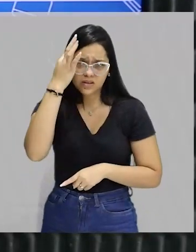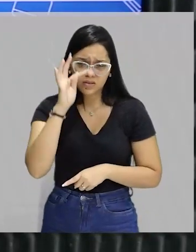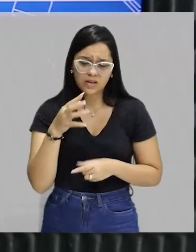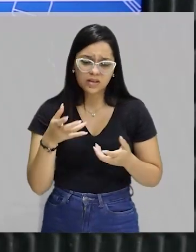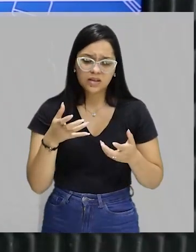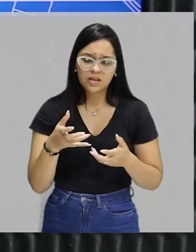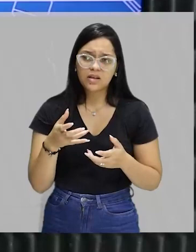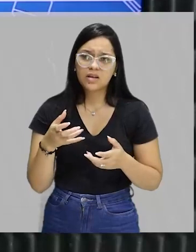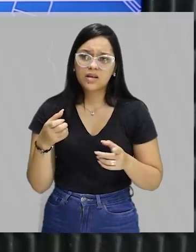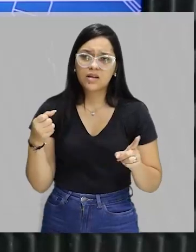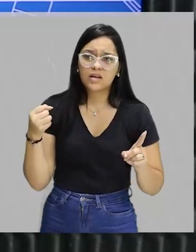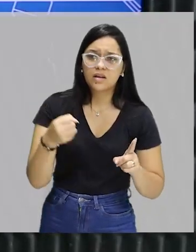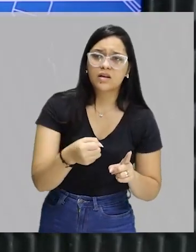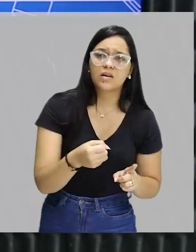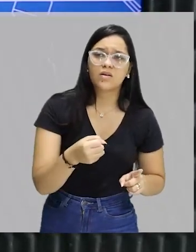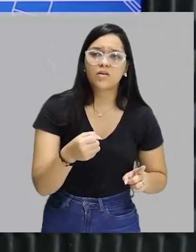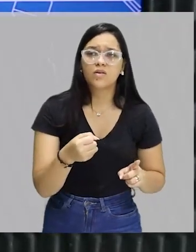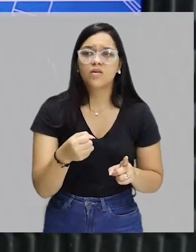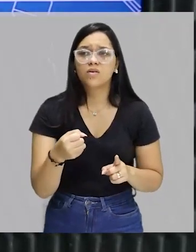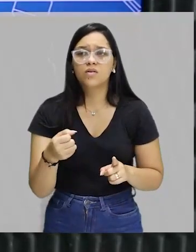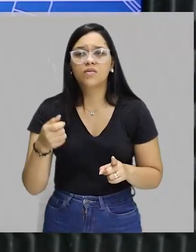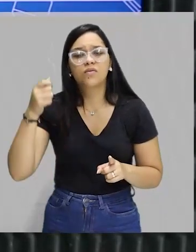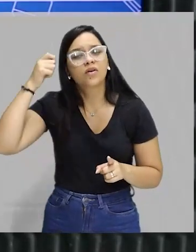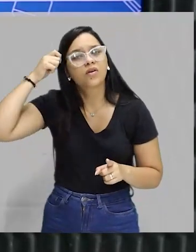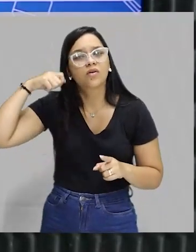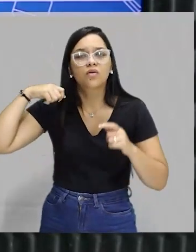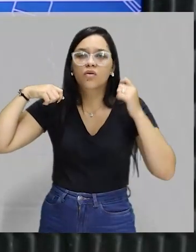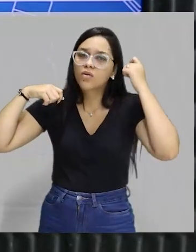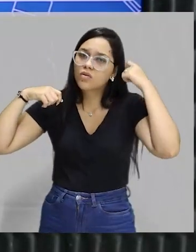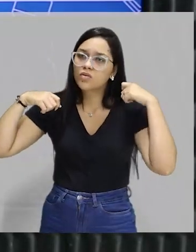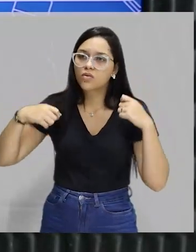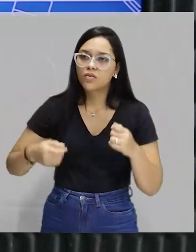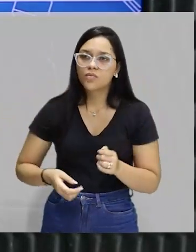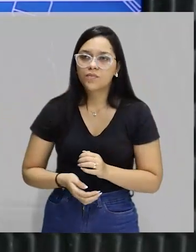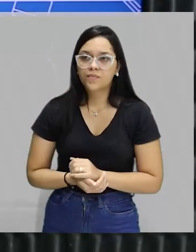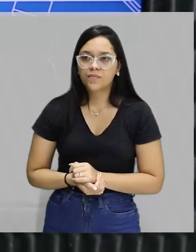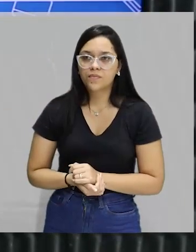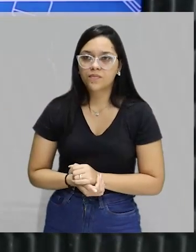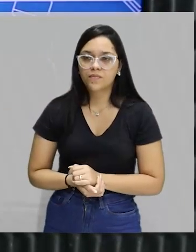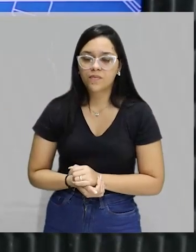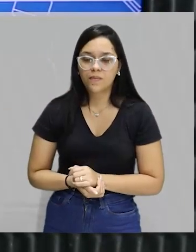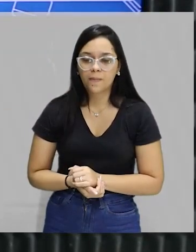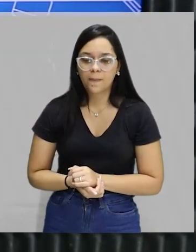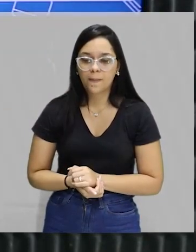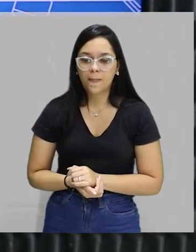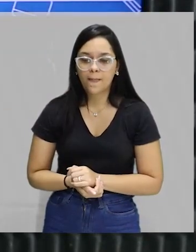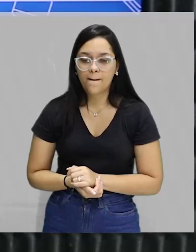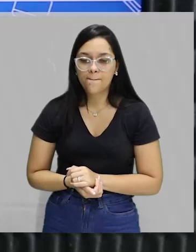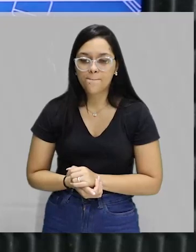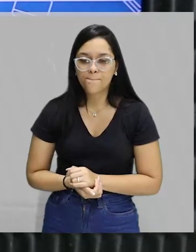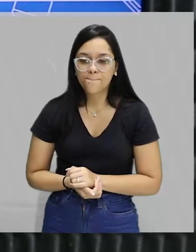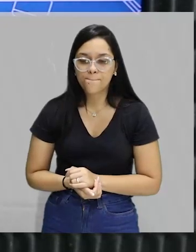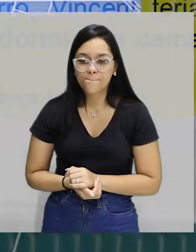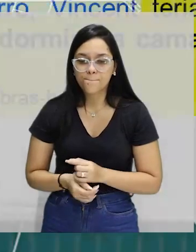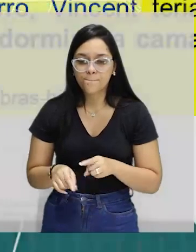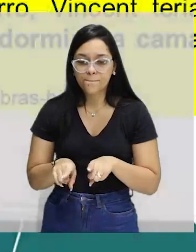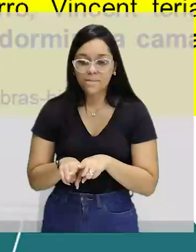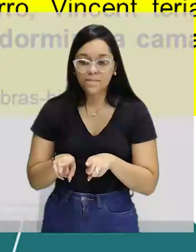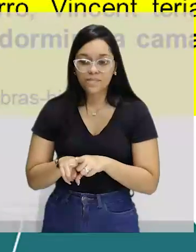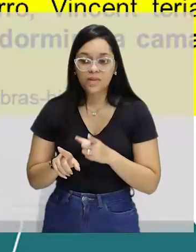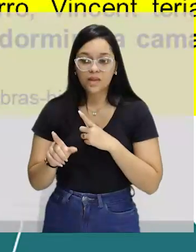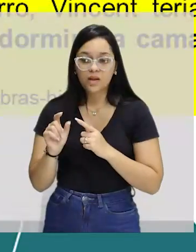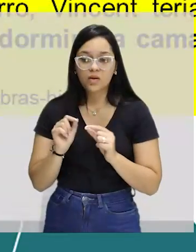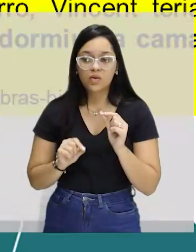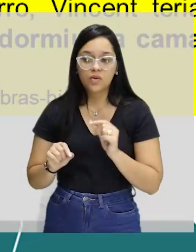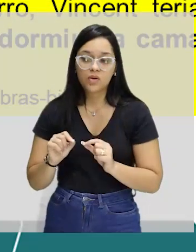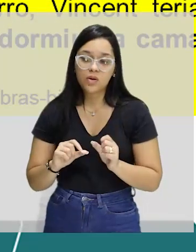tentou atacar o amigo, não conseguiu e foi lá num surto literalmente colérico de loucura, corta a própria orelha. 2,